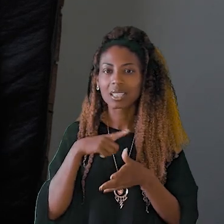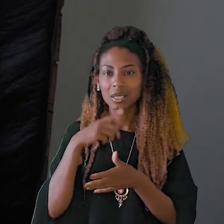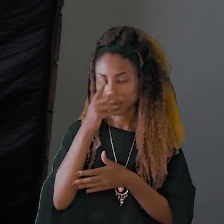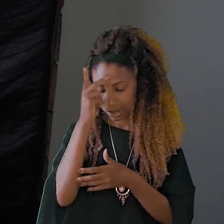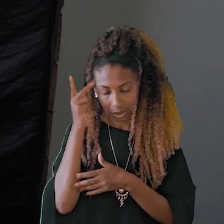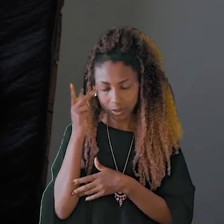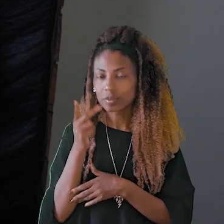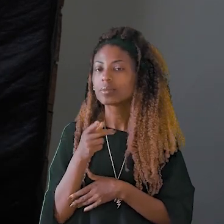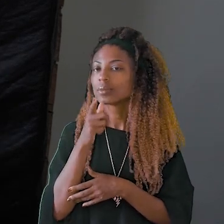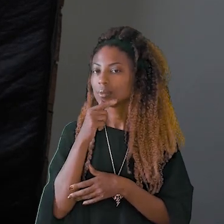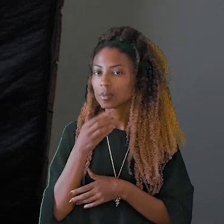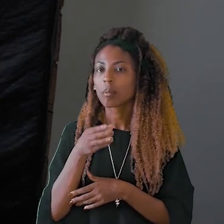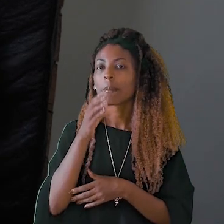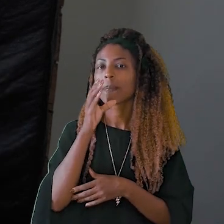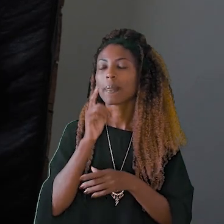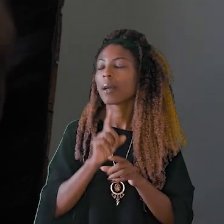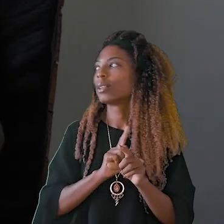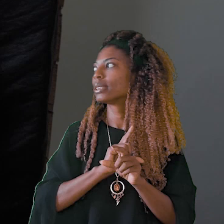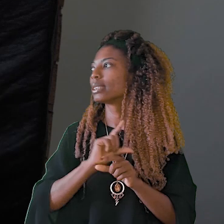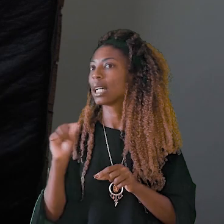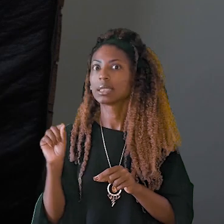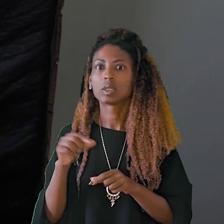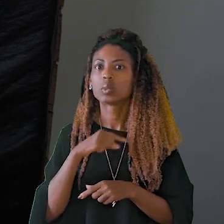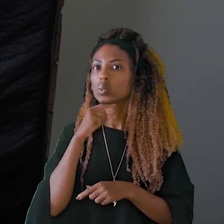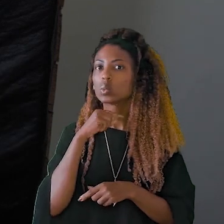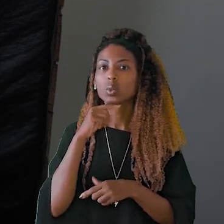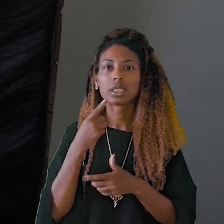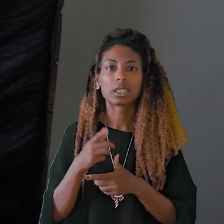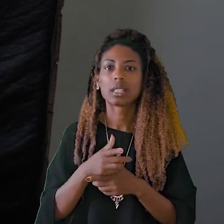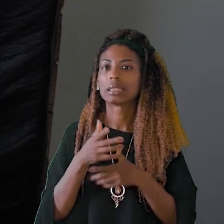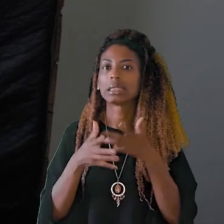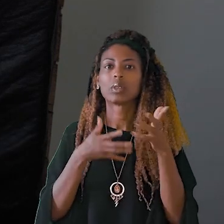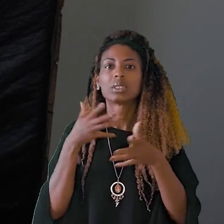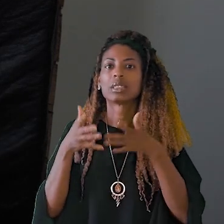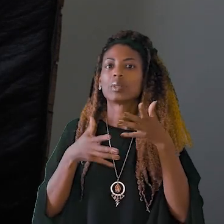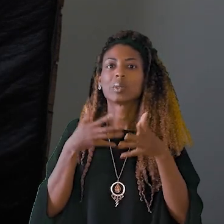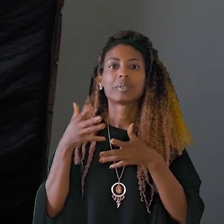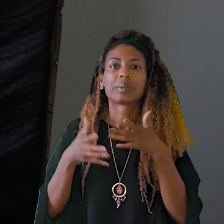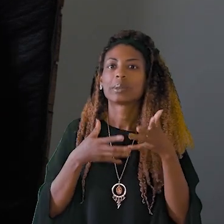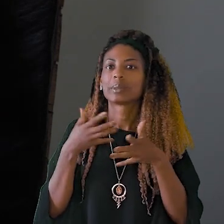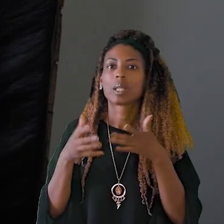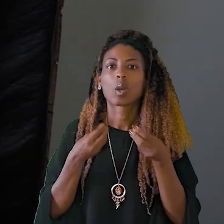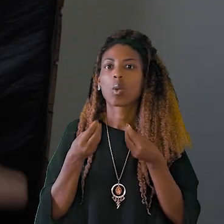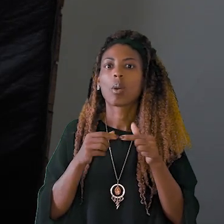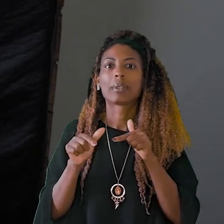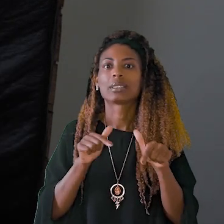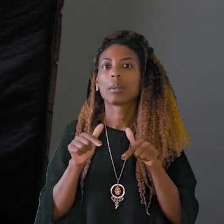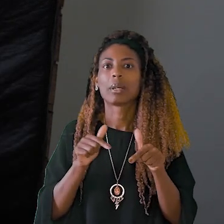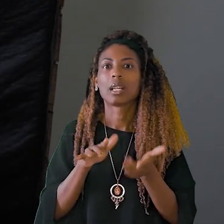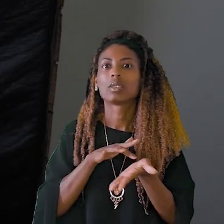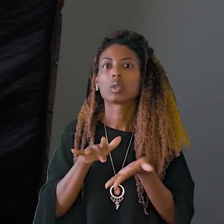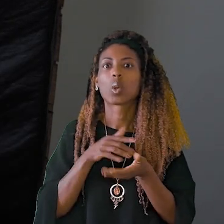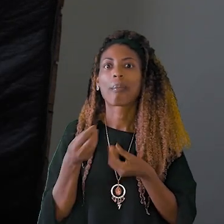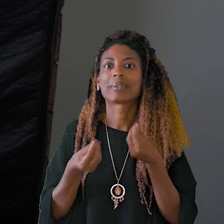água pra me dar, porque eu não tava. Aí eu peguei, me recuei e eu não conseguia falar, eu falava que eu não ia conseguir, que eu não vou conseguir trabalhar, não vou conseguir tocar,